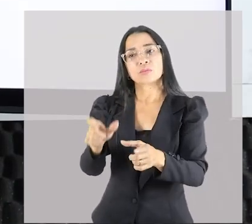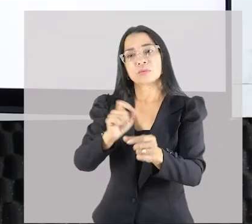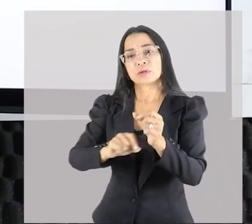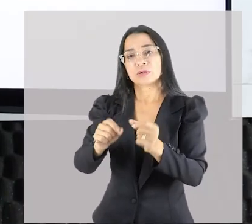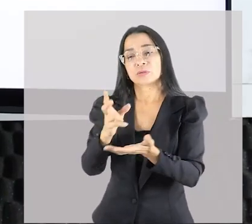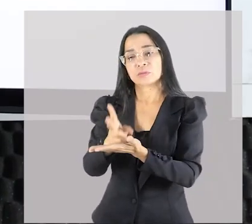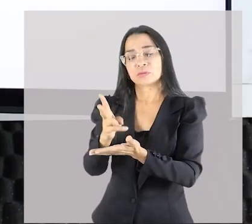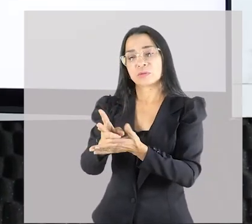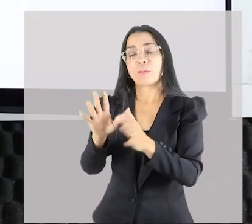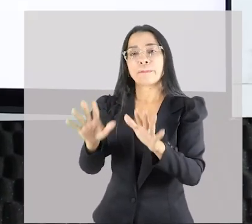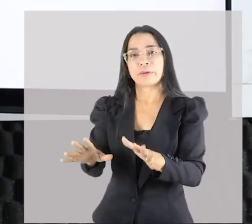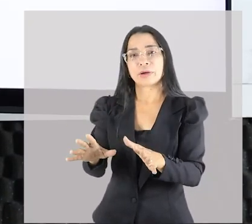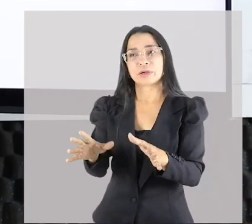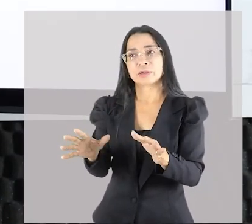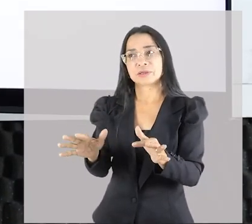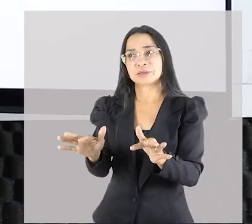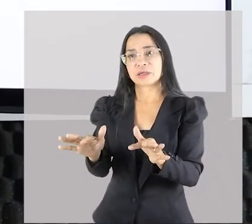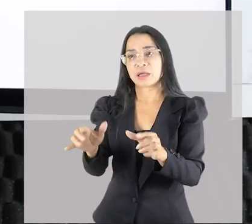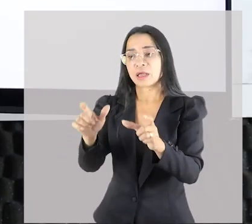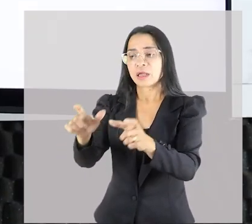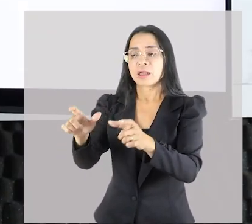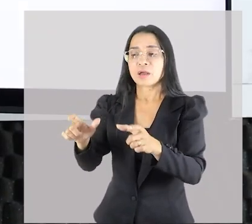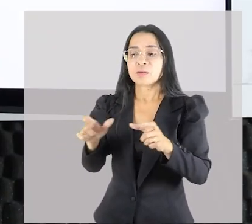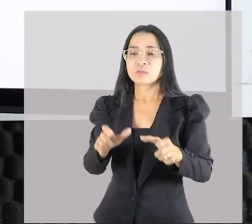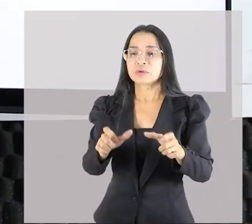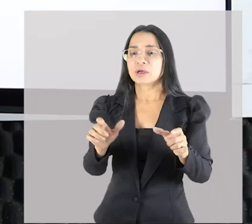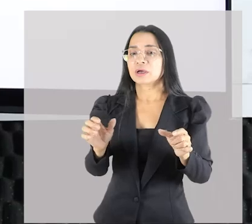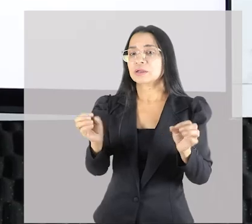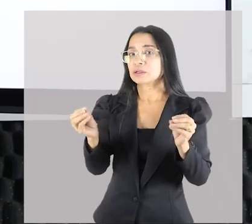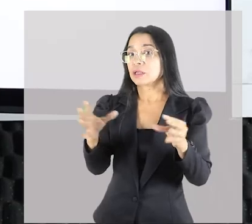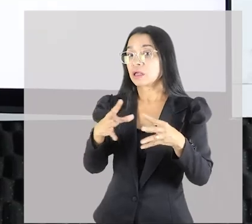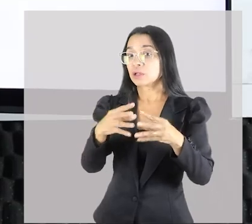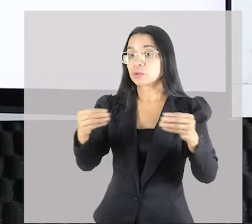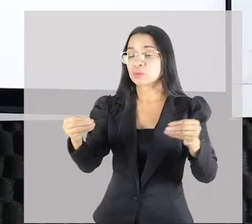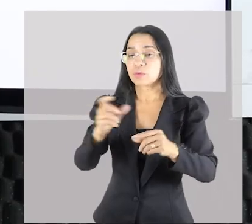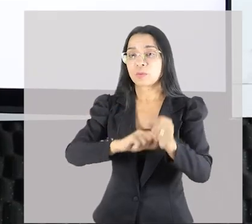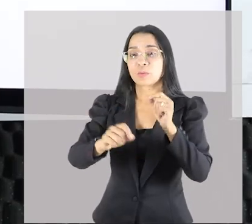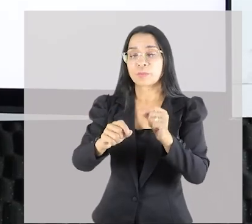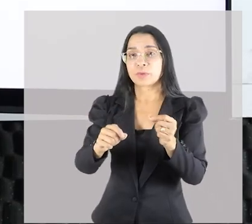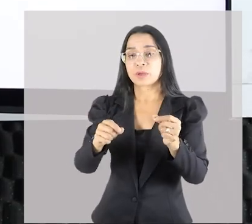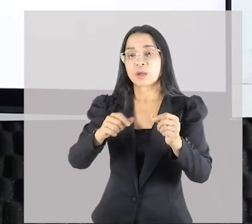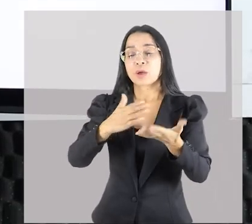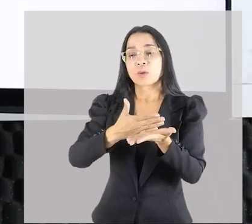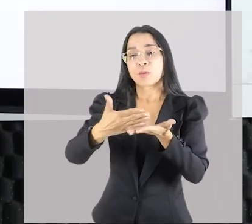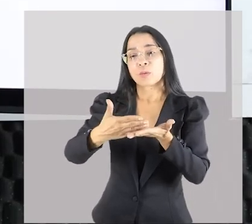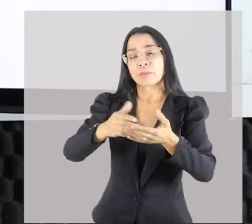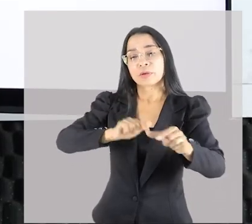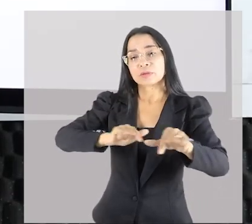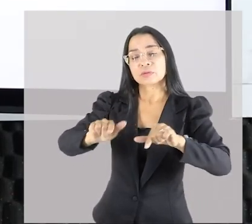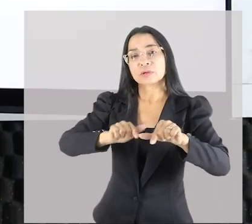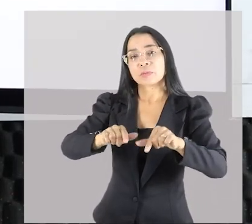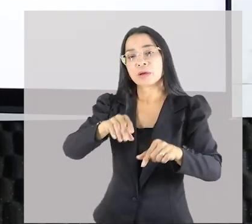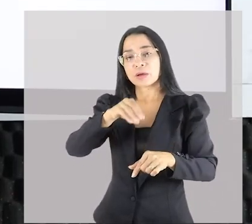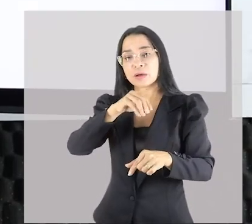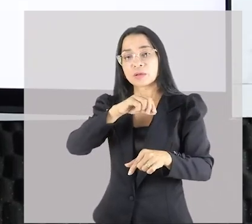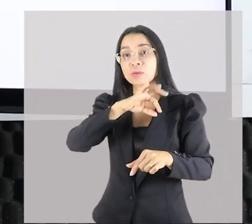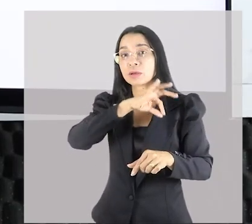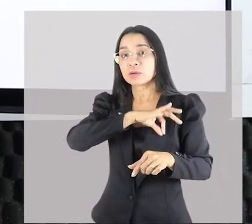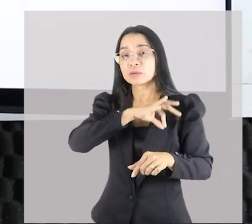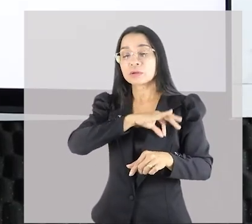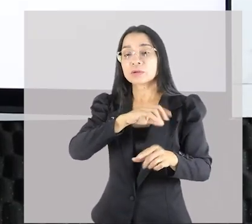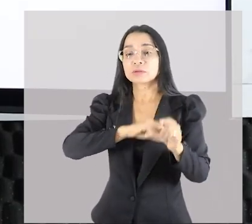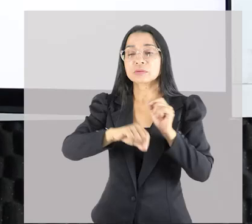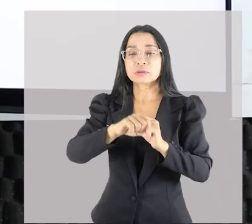não. Começa um trabalho assalariado, ou seja, um salário, uma porção ali na renda